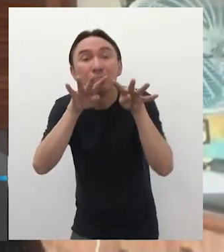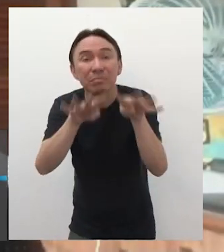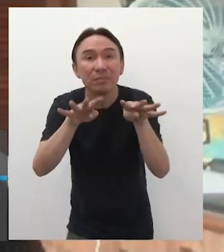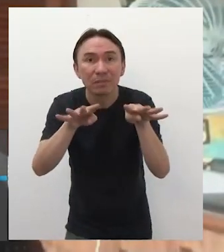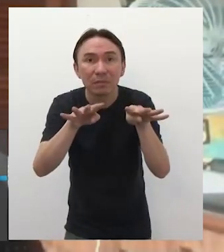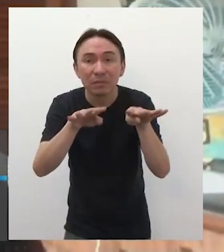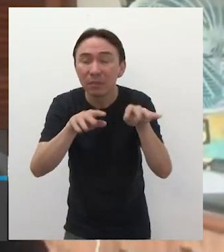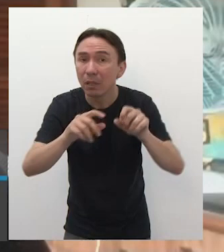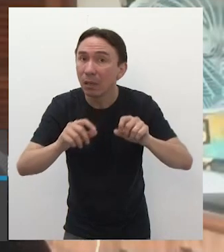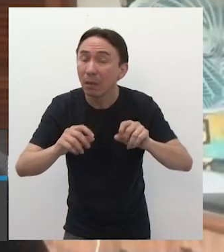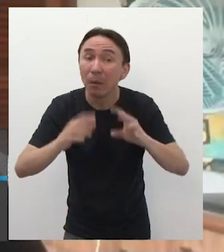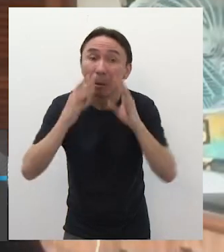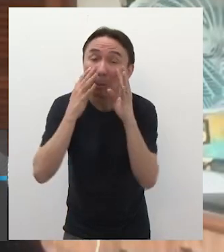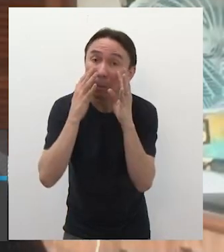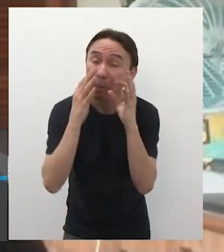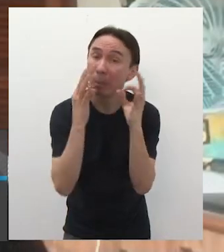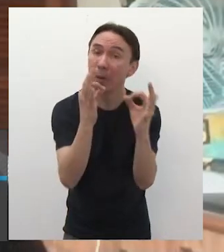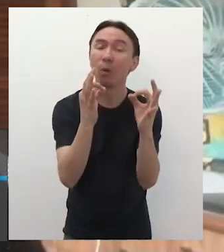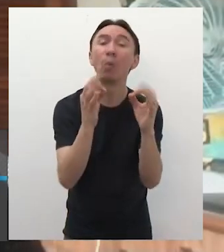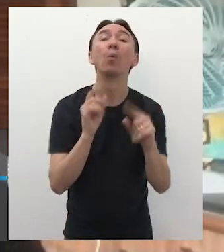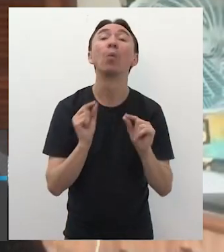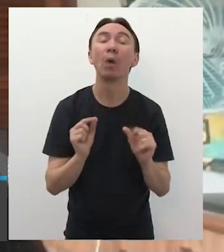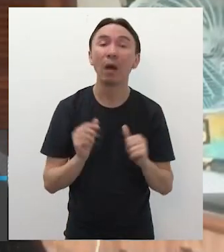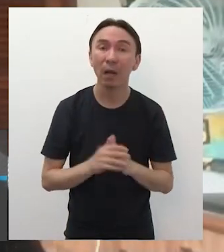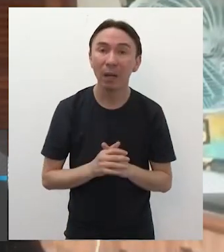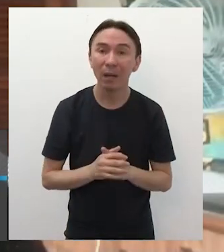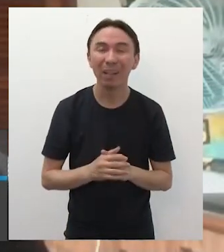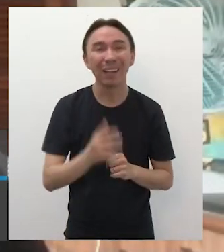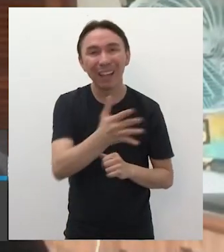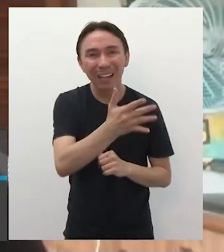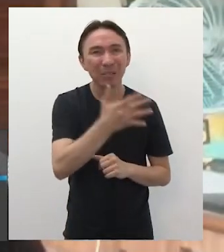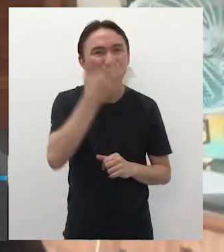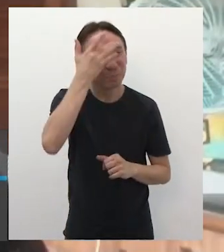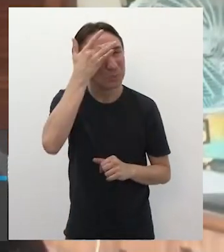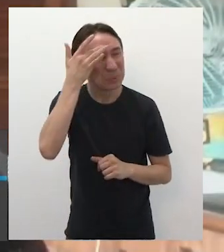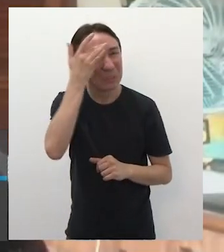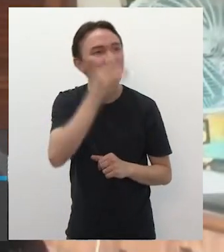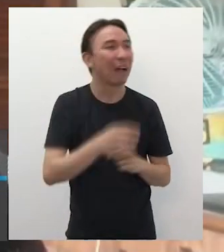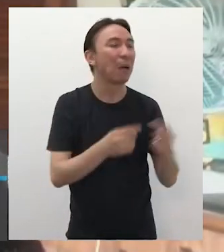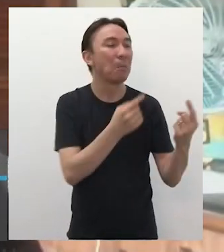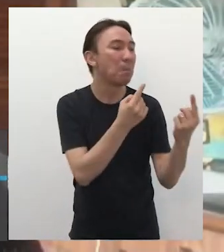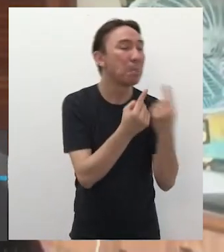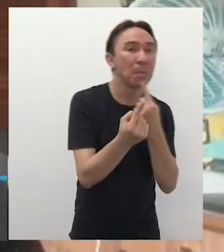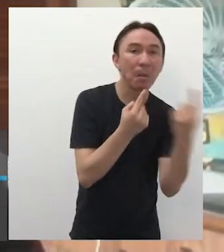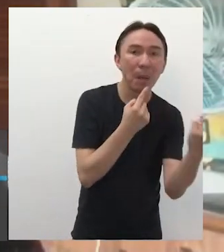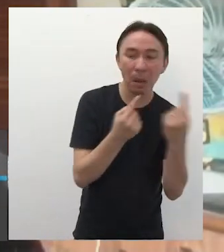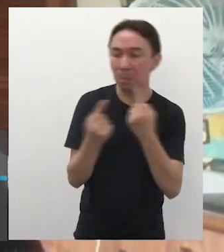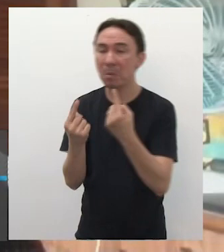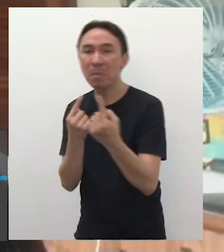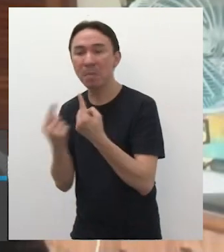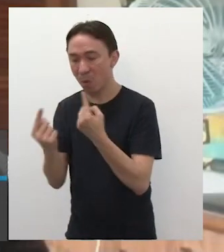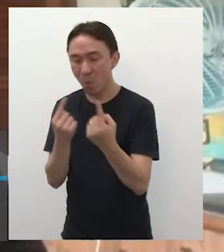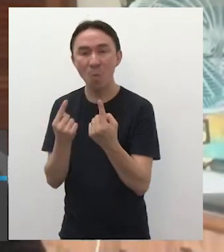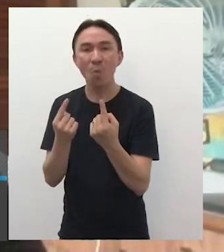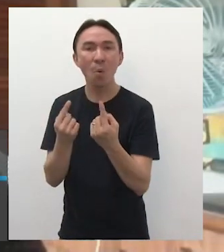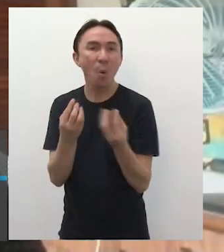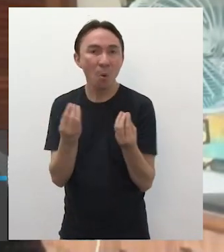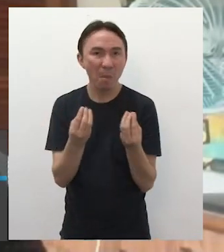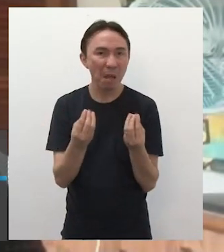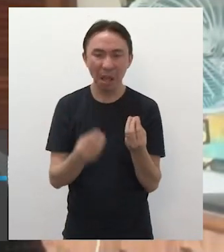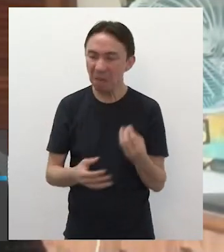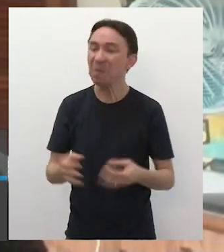Prestem atenção no quanto os diálogos são permeados por juízo de valor.